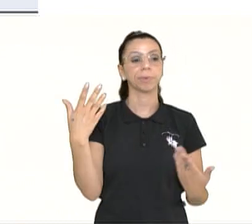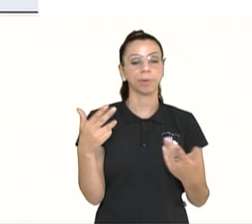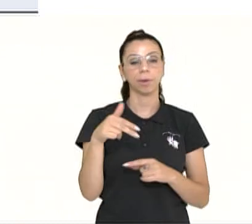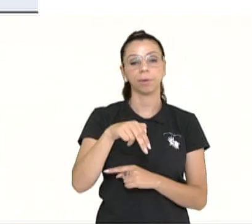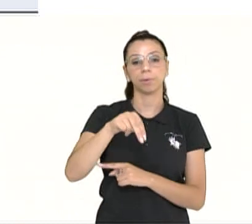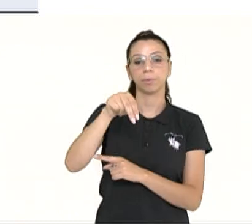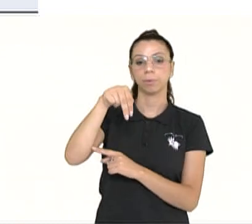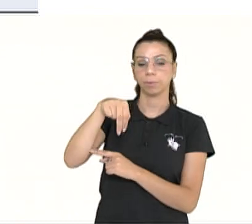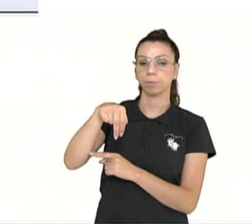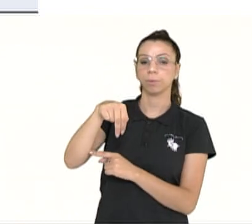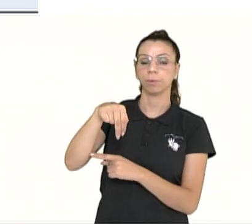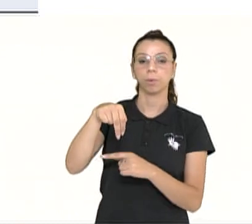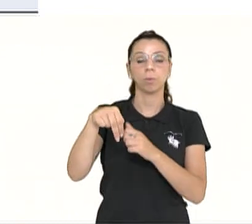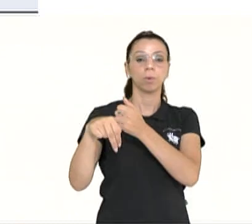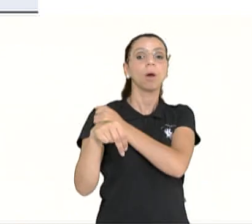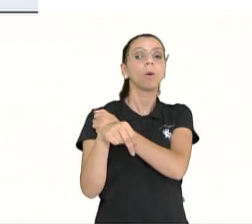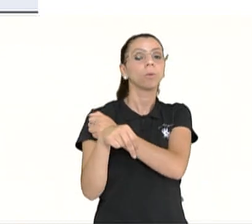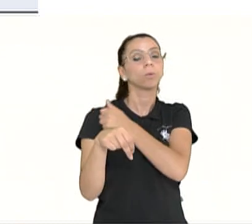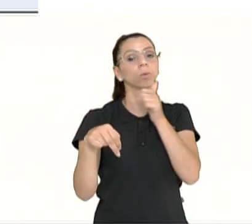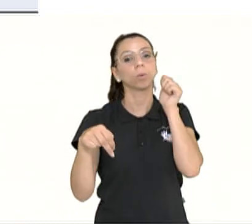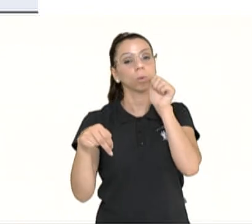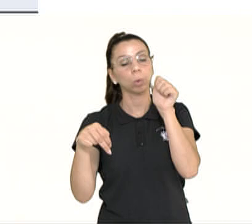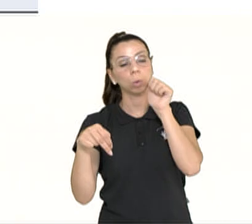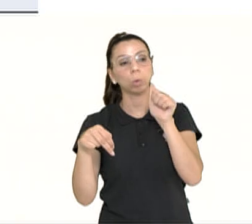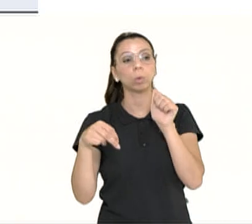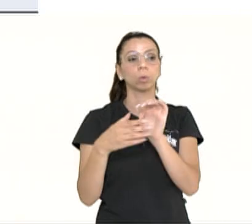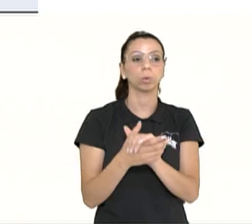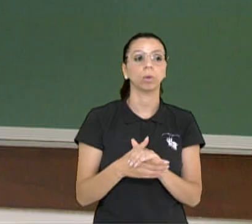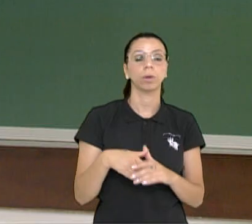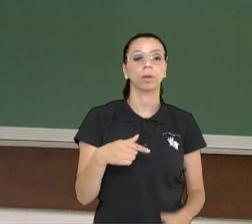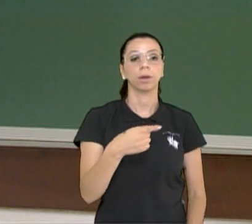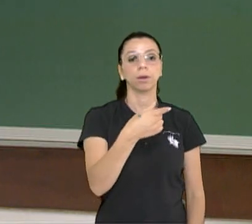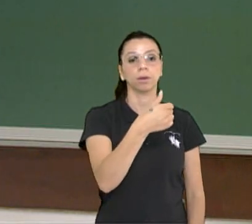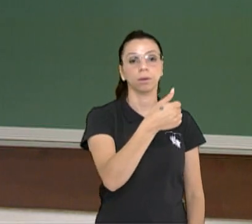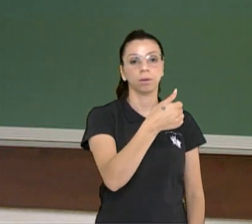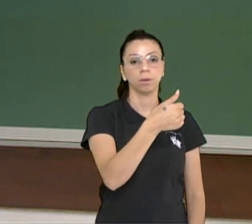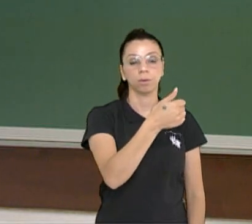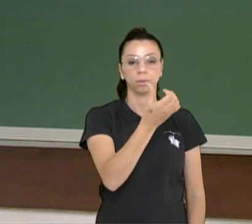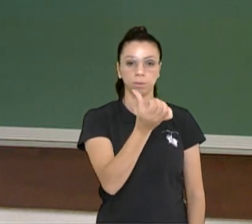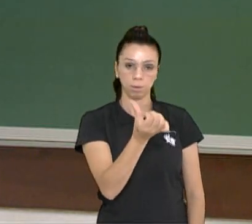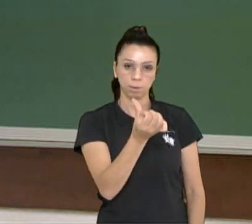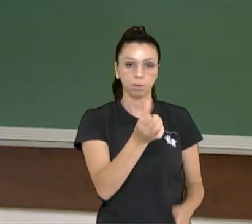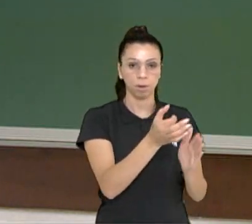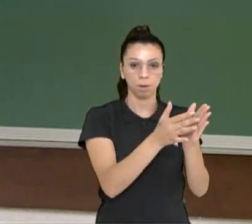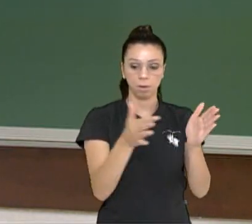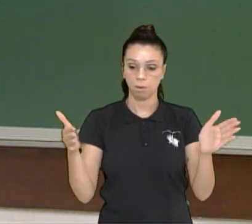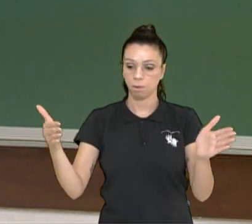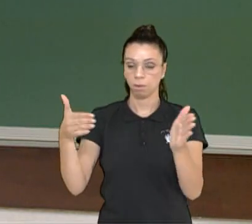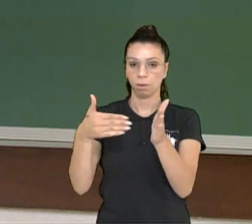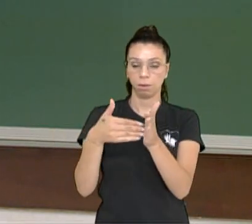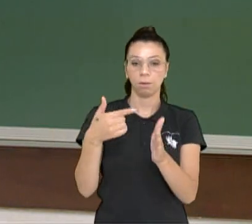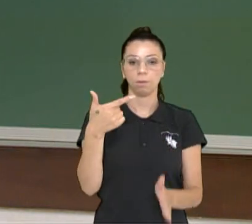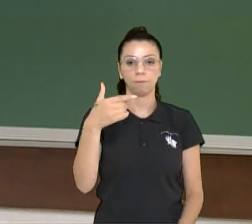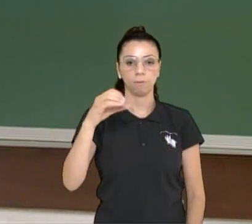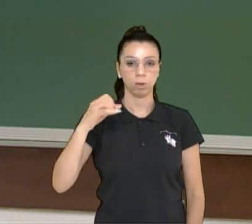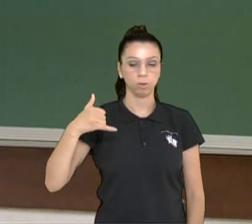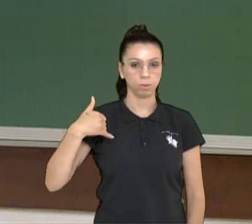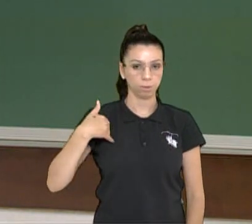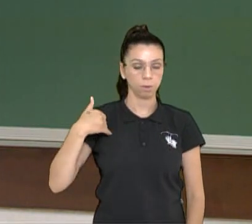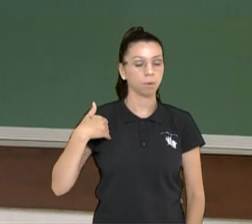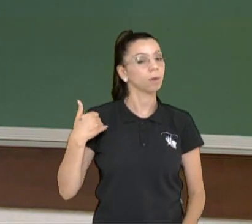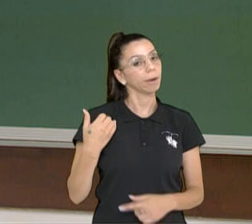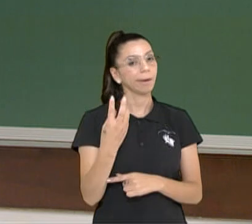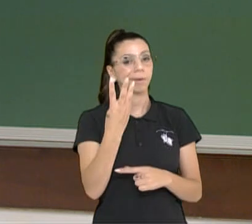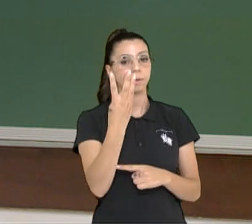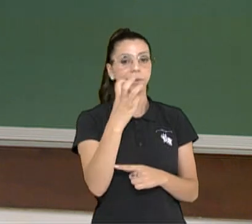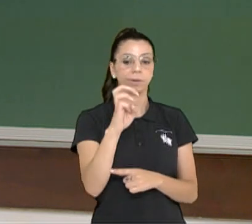número de alunas que estão entre 16 e 20 anos é igual a 35. Por que que eu sei que é 35? Porque lá